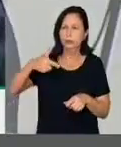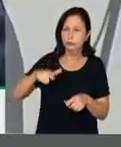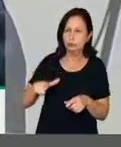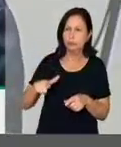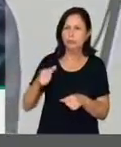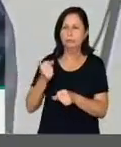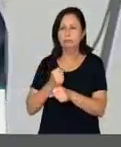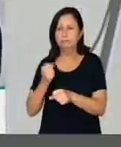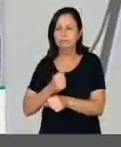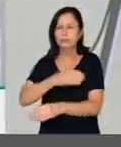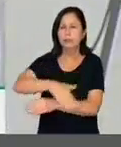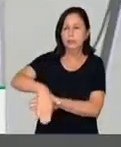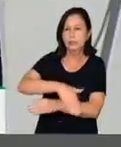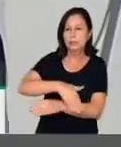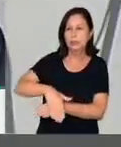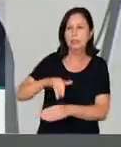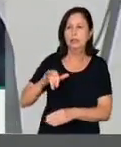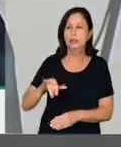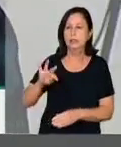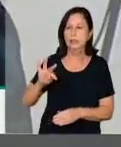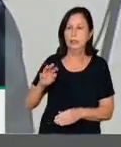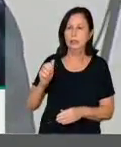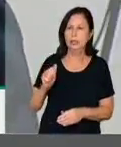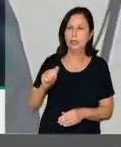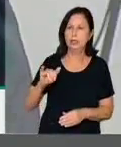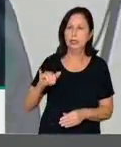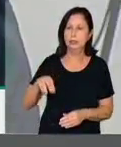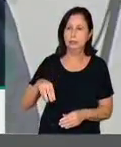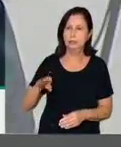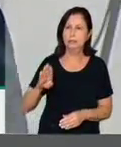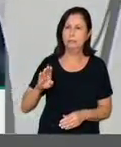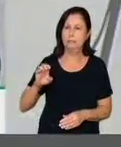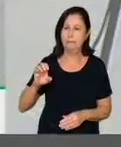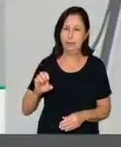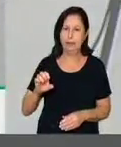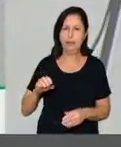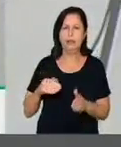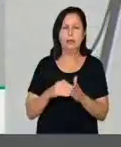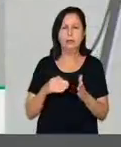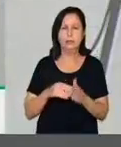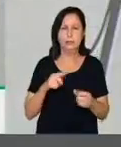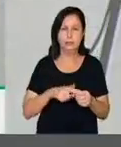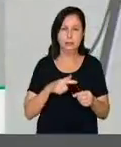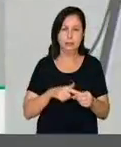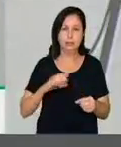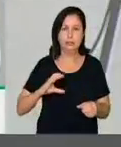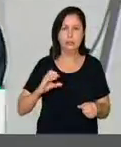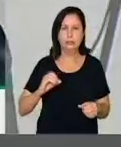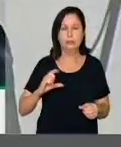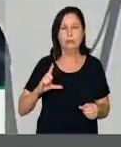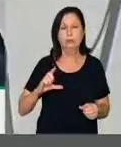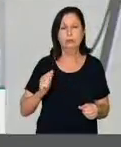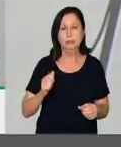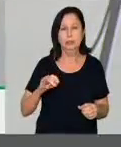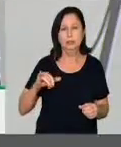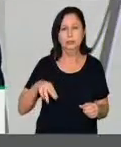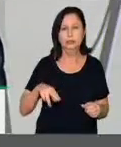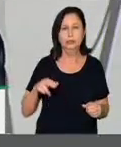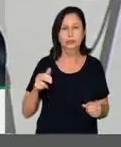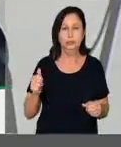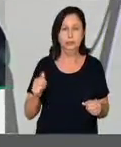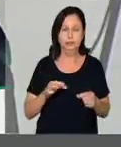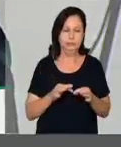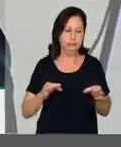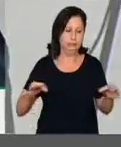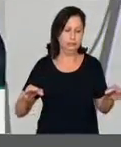elas. A estrada de Itaimbé até a Colatina vai ser retomada, nós vamos terminá-la, né? E vamos cumprir o nosso